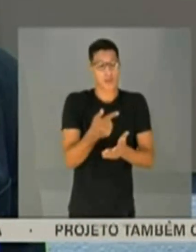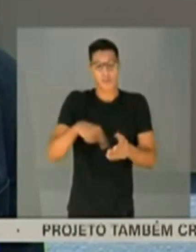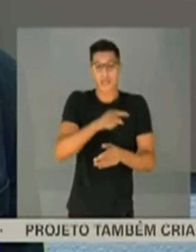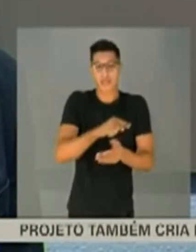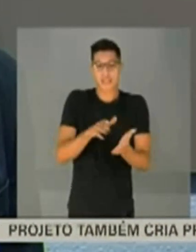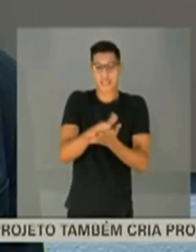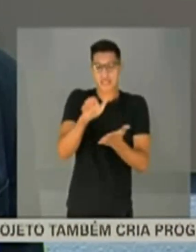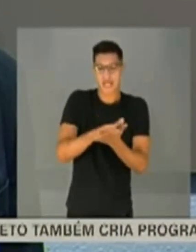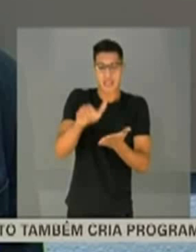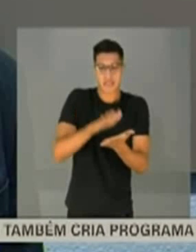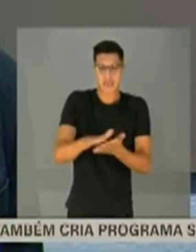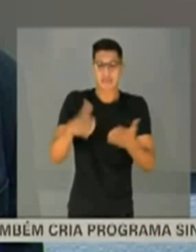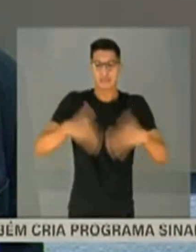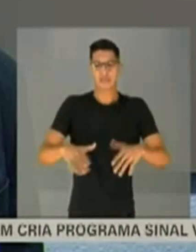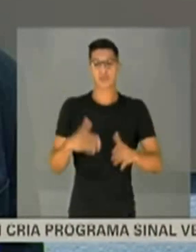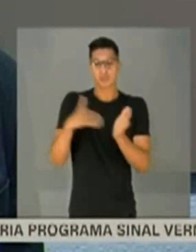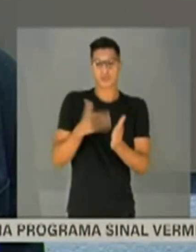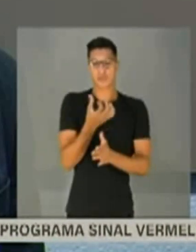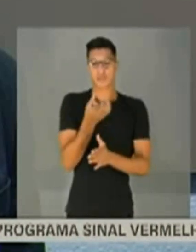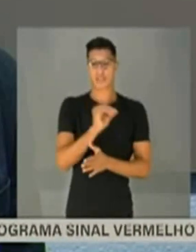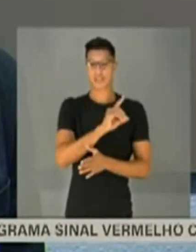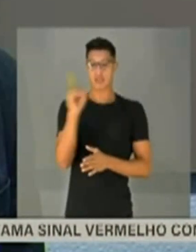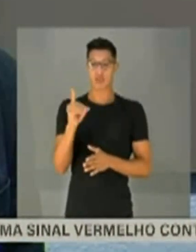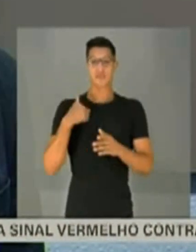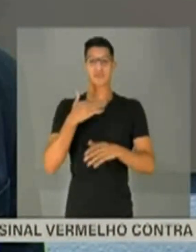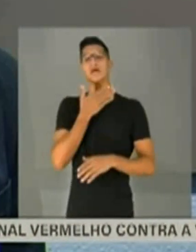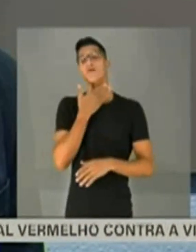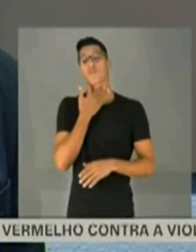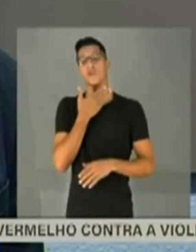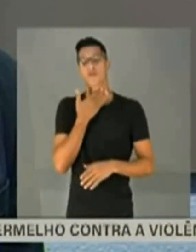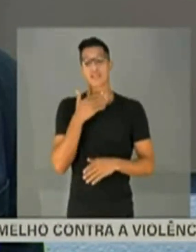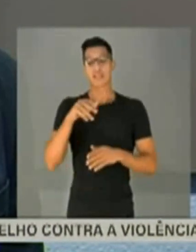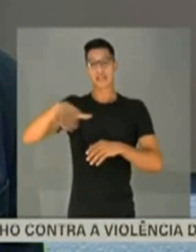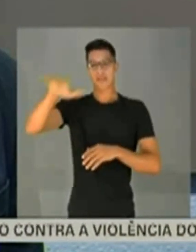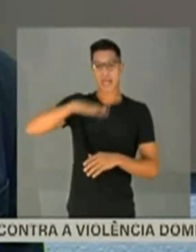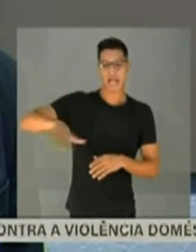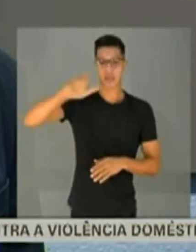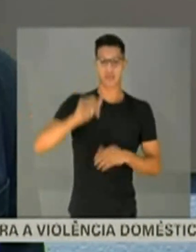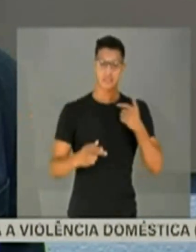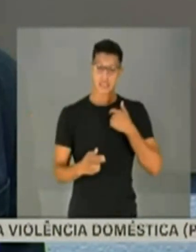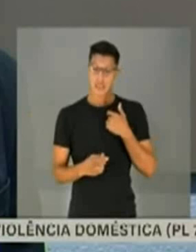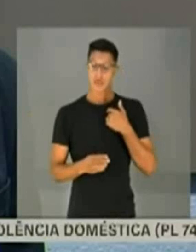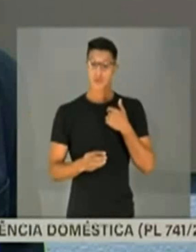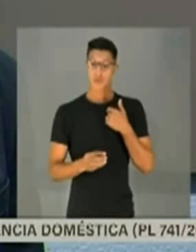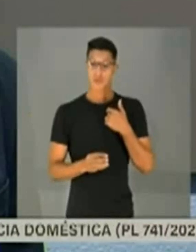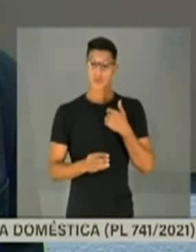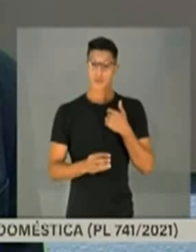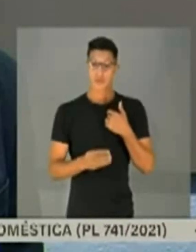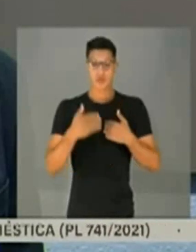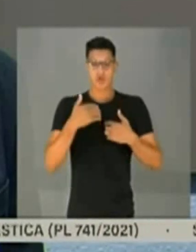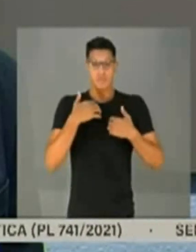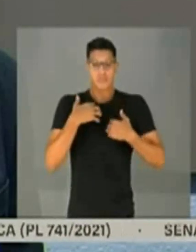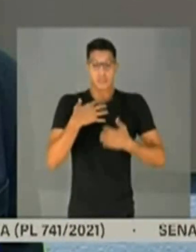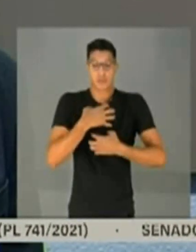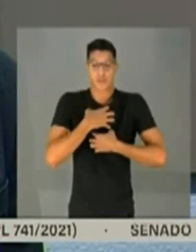terrorismo em todos os sentidos, plantando, tentando implementar aí nas investigações da CPI, bode expiatório,